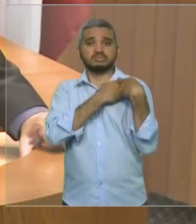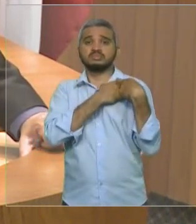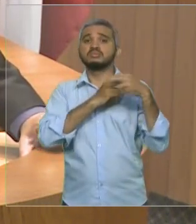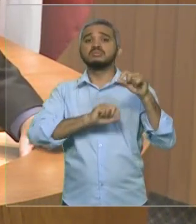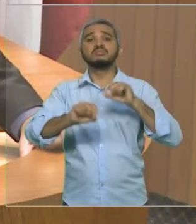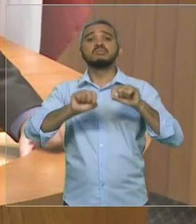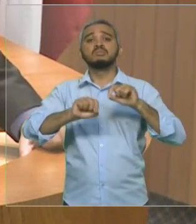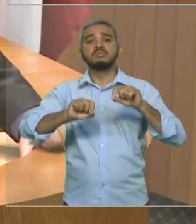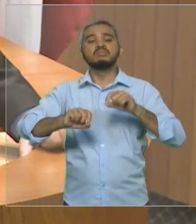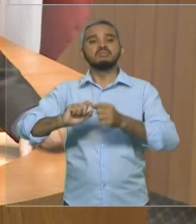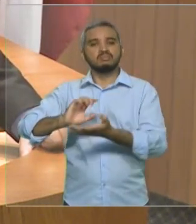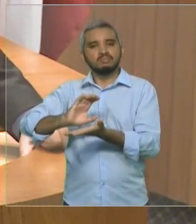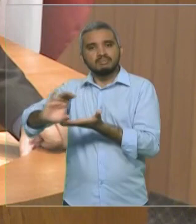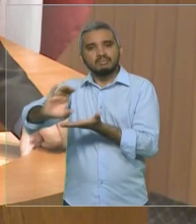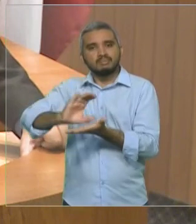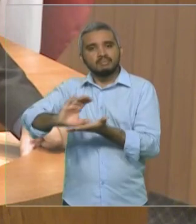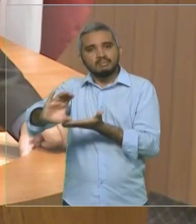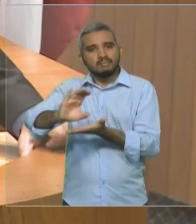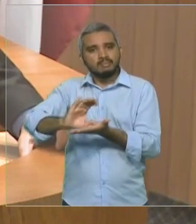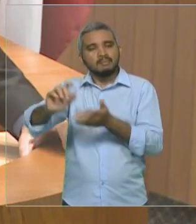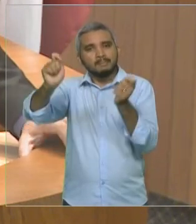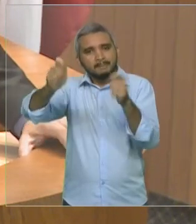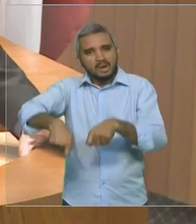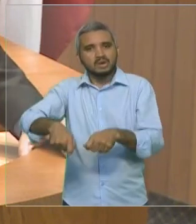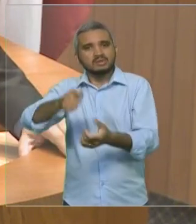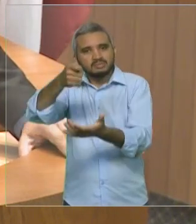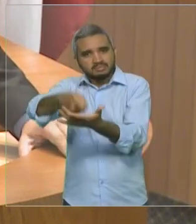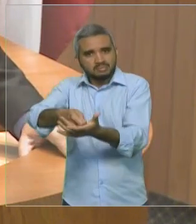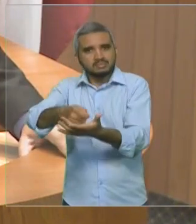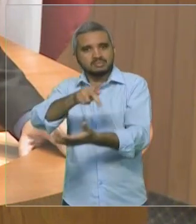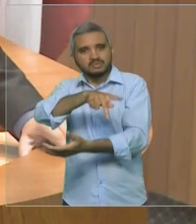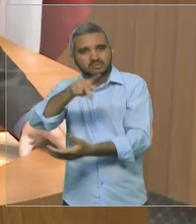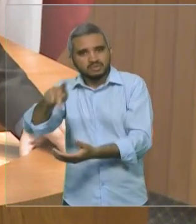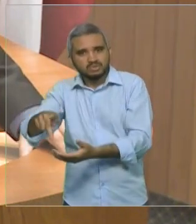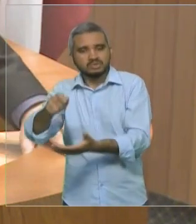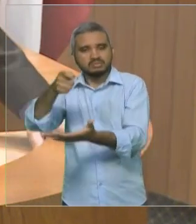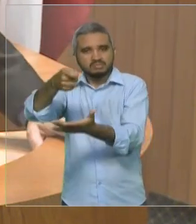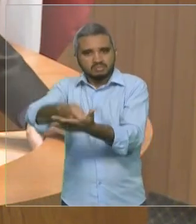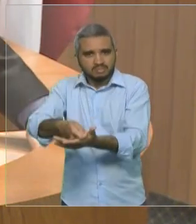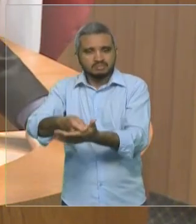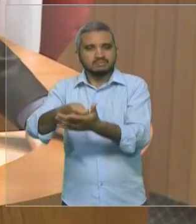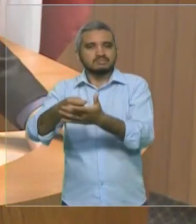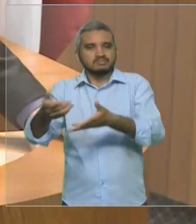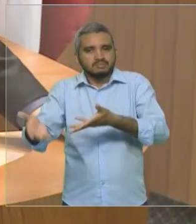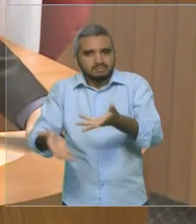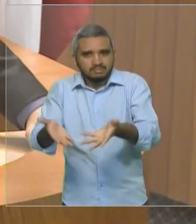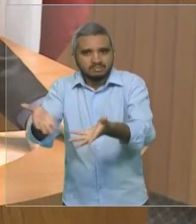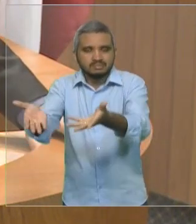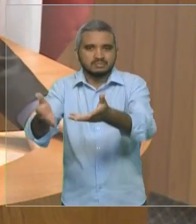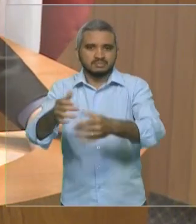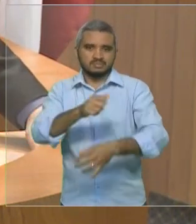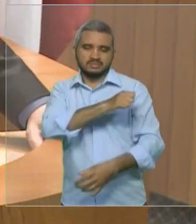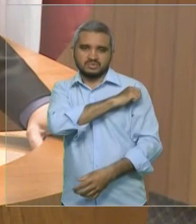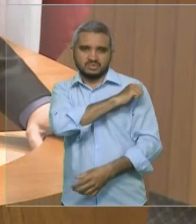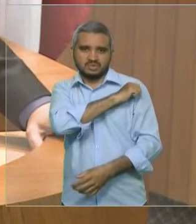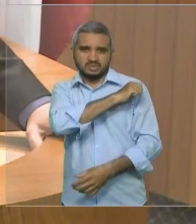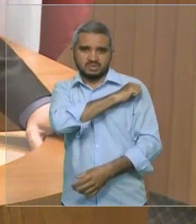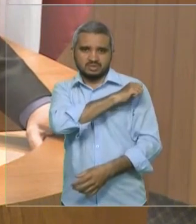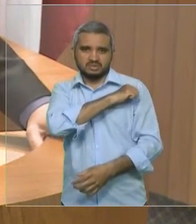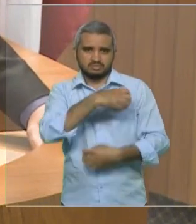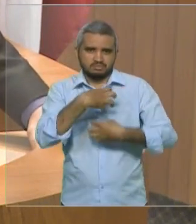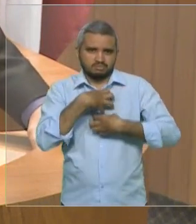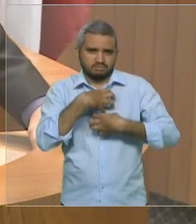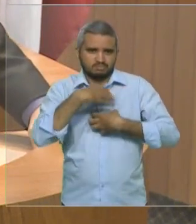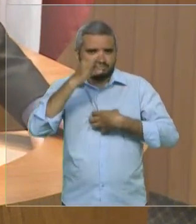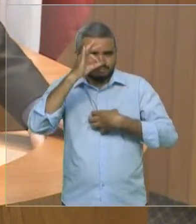naquele município para estes jovens que tanto precisam. Será muito importante. Eu tenho convicção